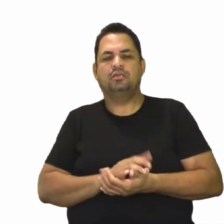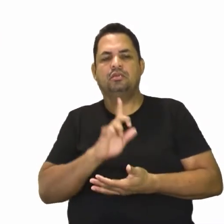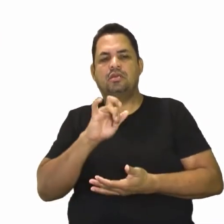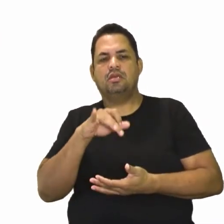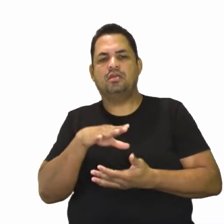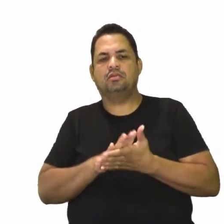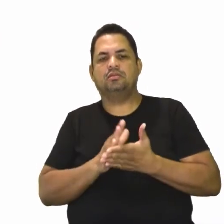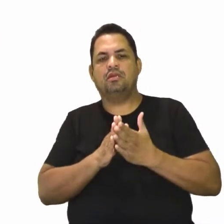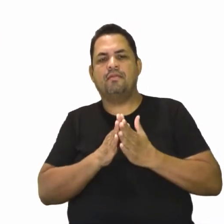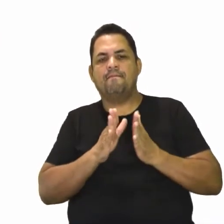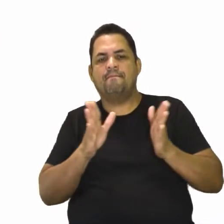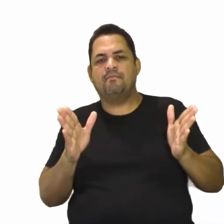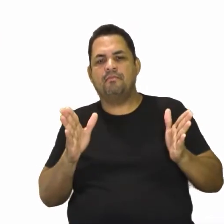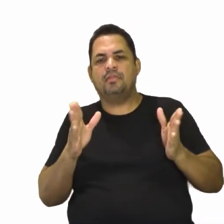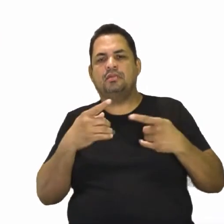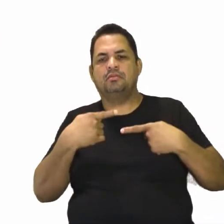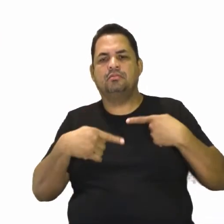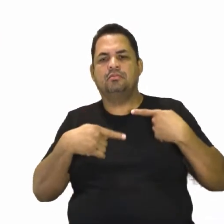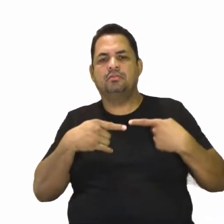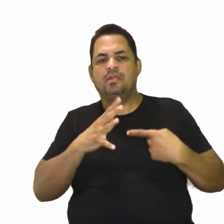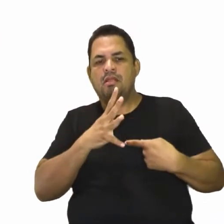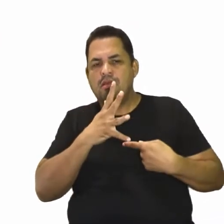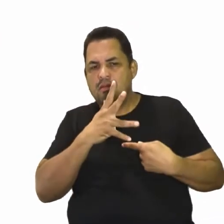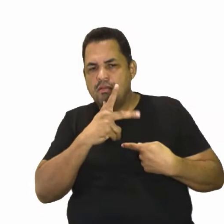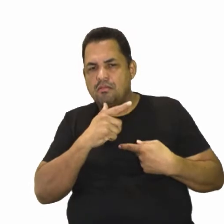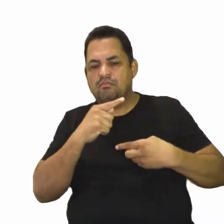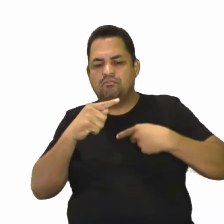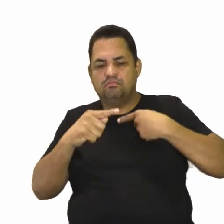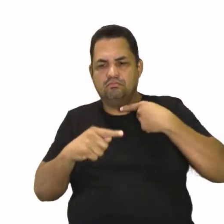Geisel anuncia a abertura política lenta,